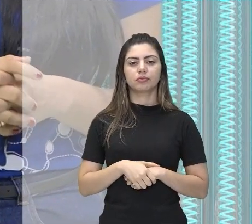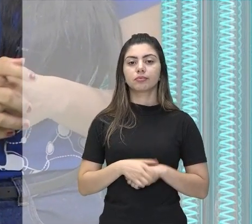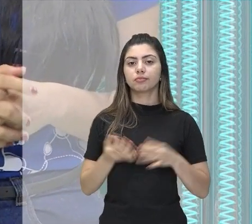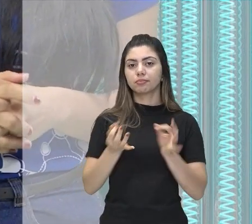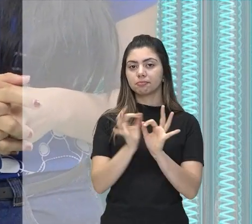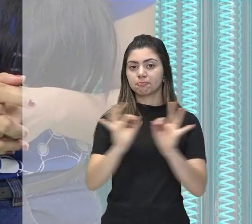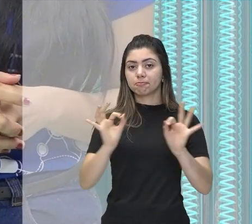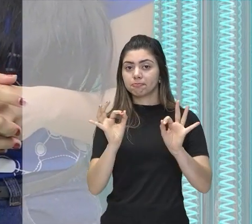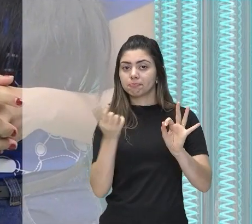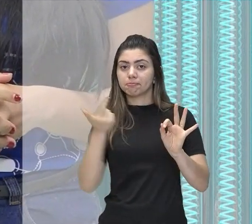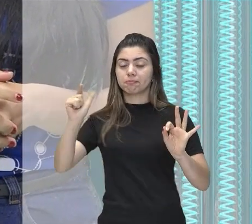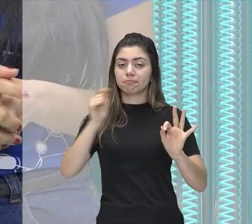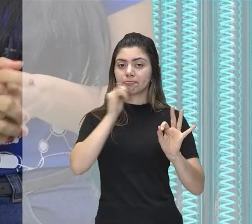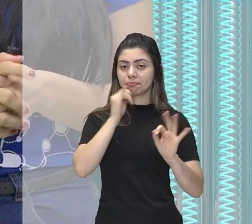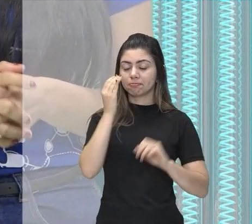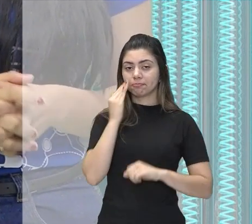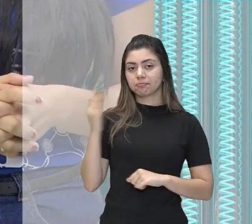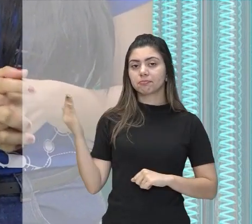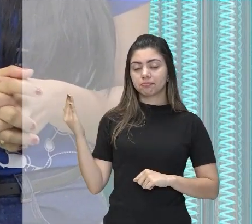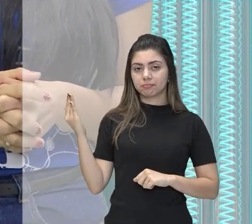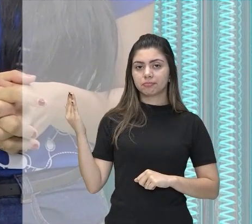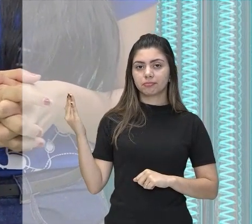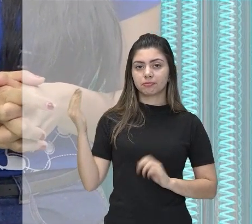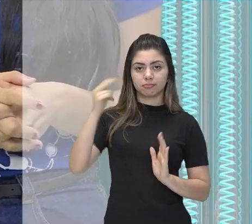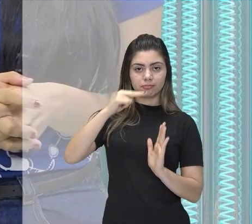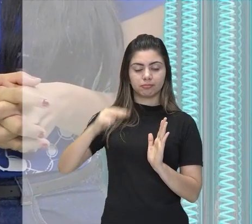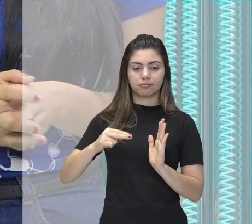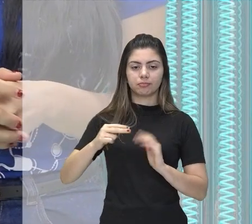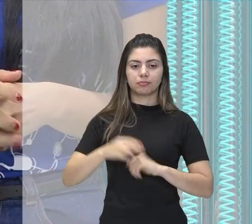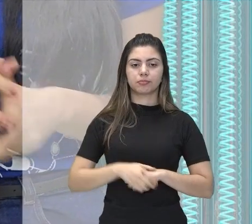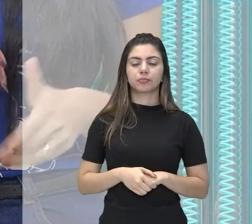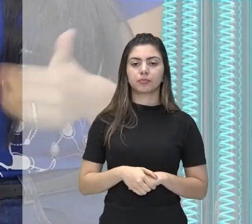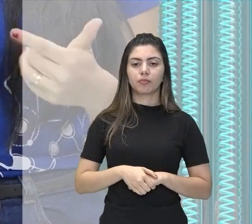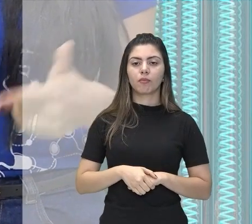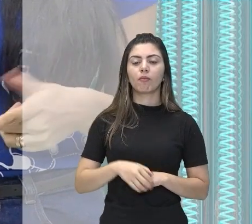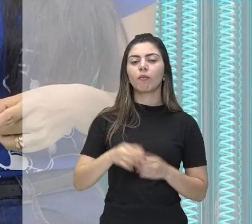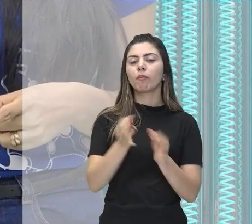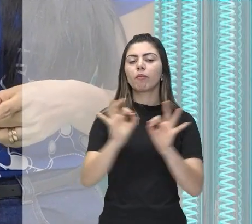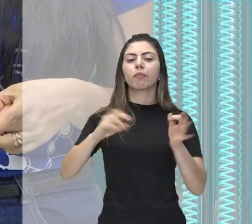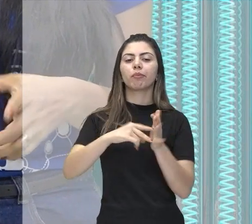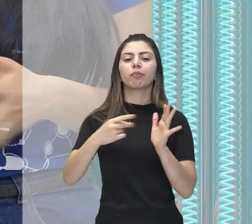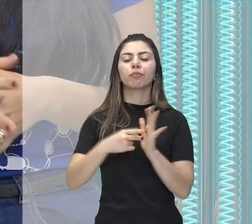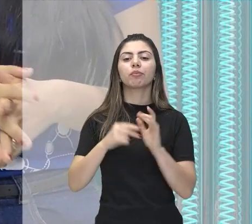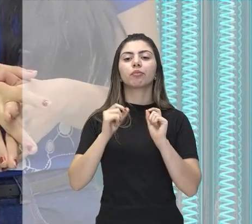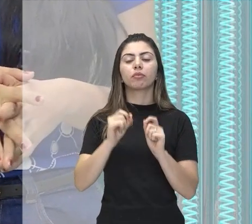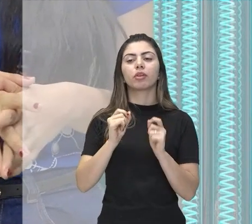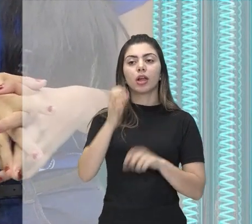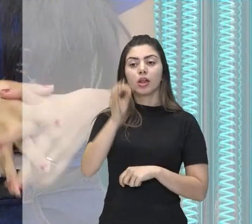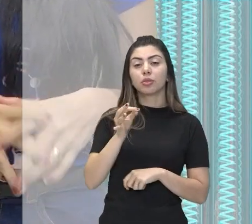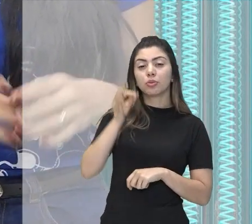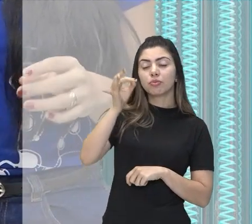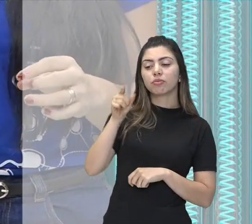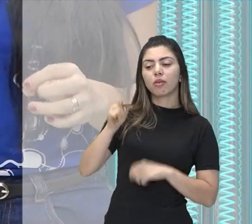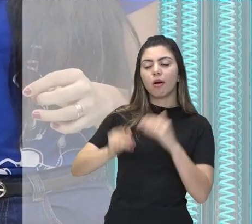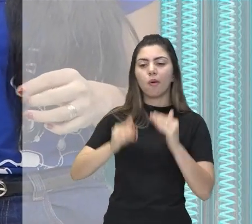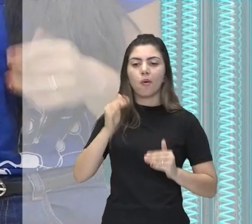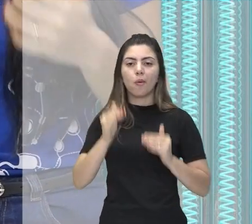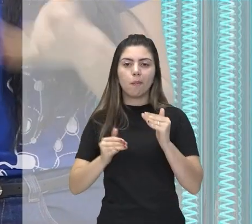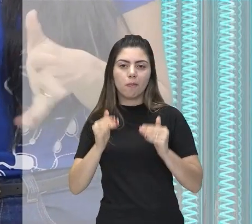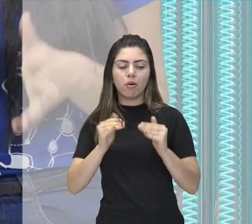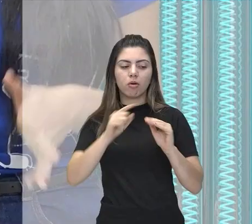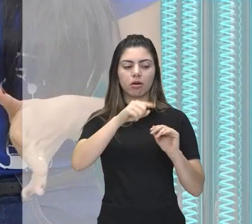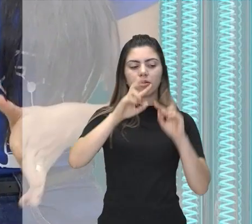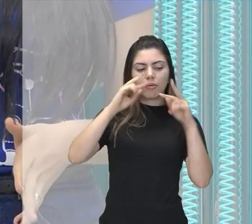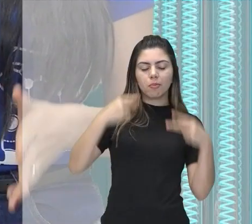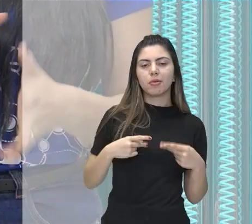Robots will replace humans. Os robôs irão substituir os humanos. Então, aí tem o will,